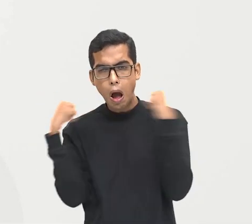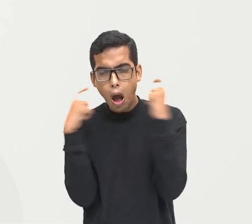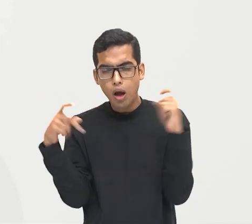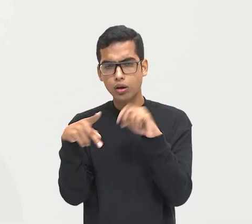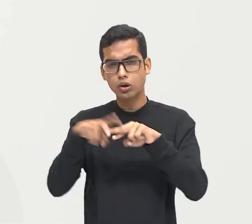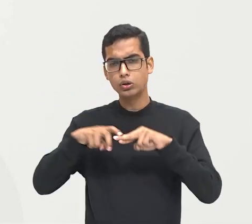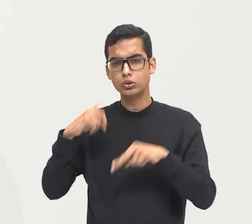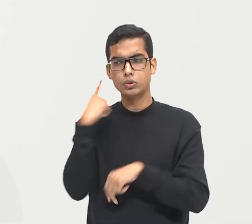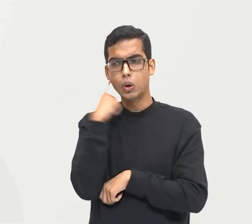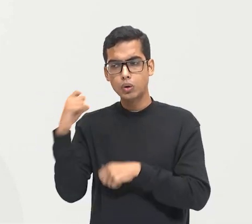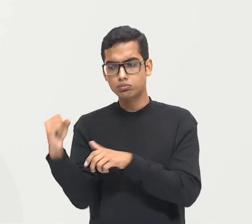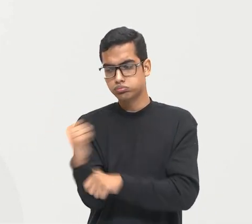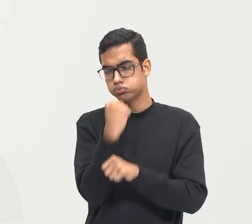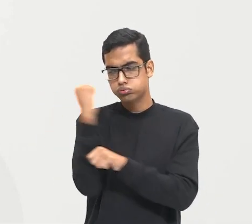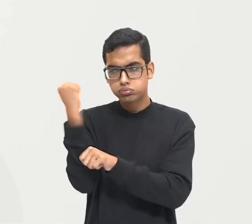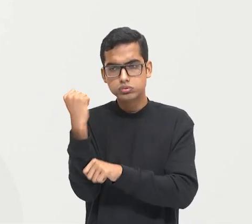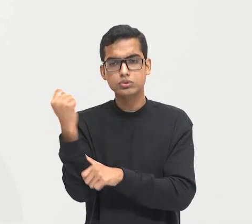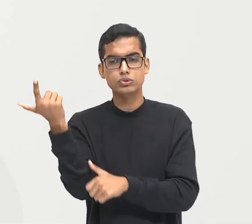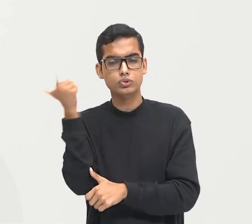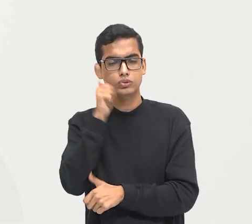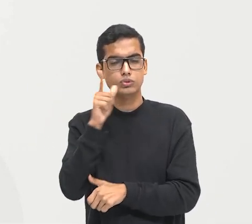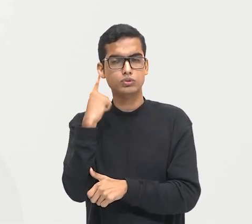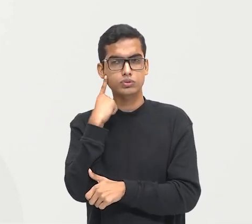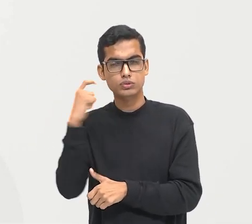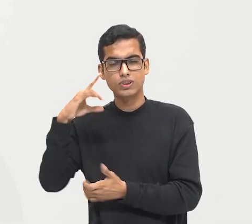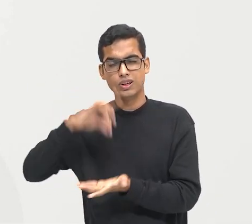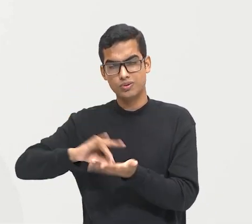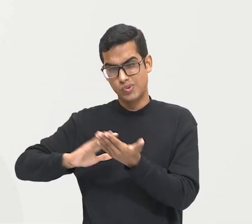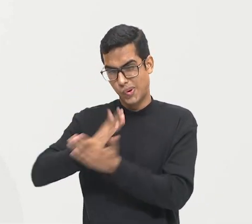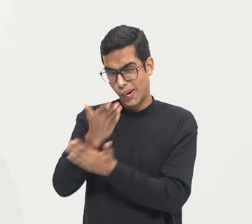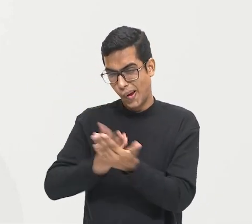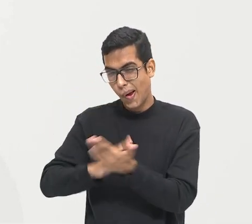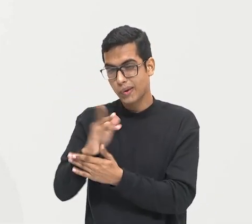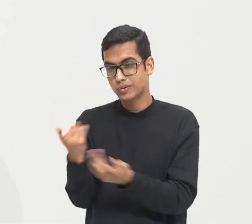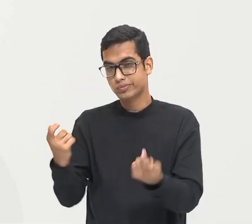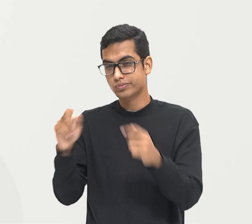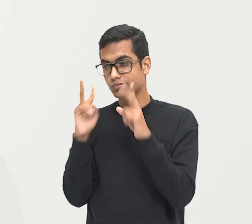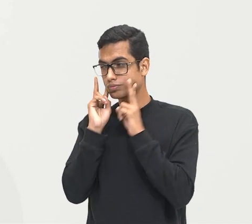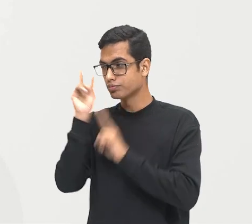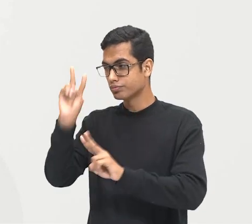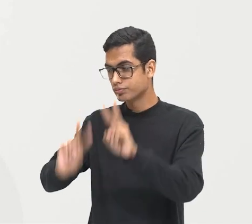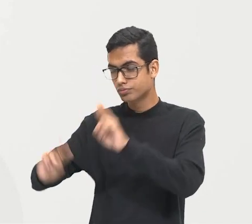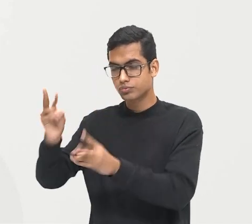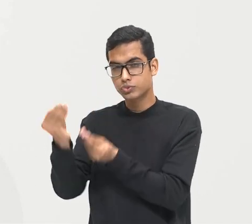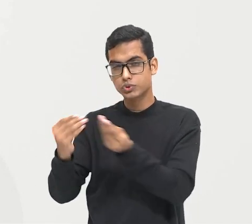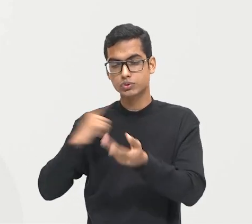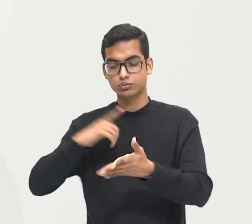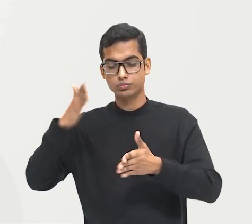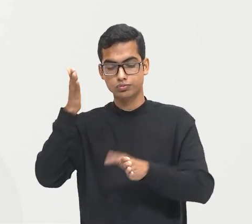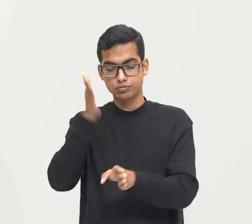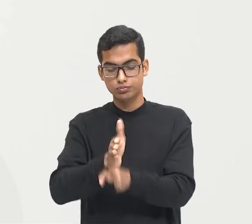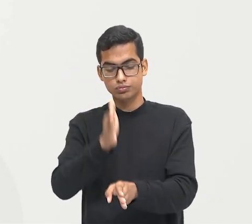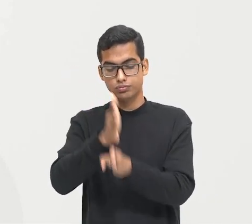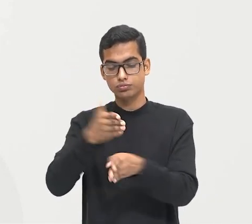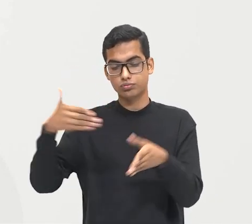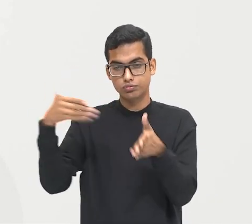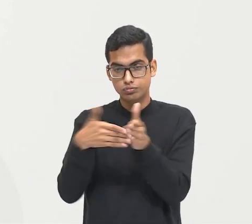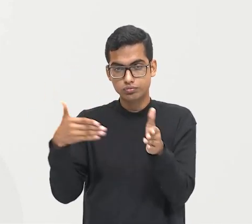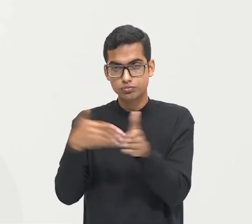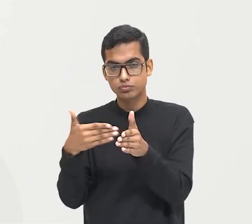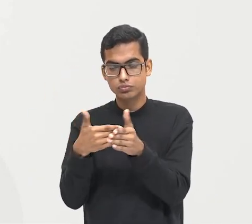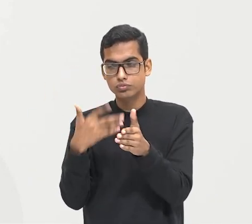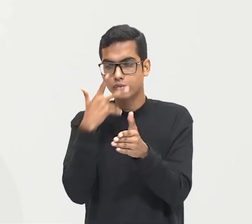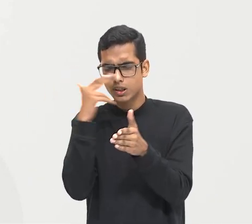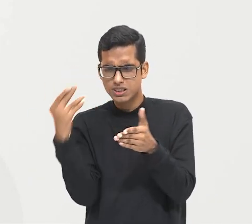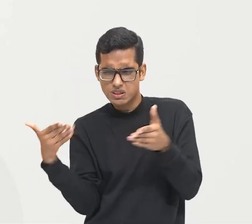causa que o som ele consegue fazer ali essa difração, como a gente está visualizando, né? Como se ele estivesse ultrapassando essa barreira, esse obstáculo,